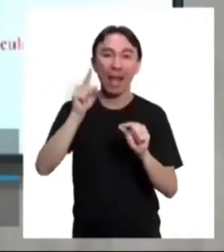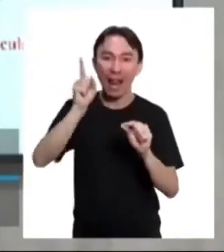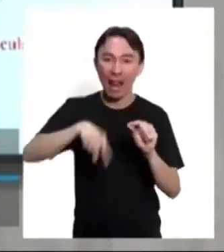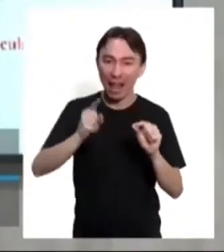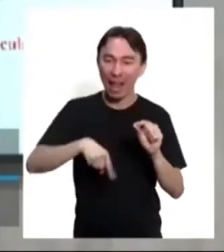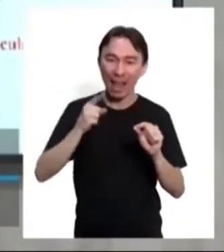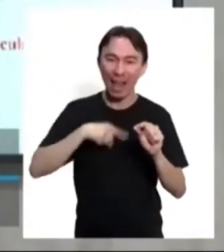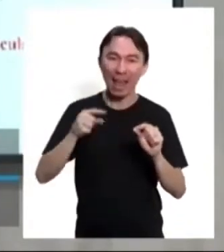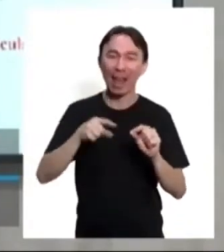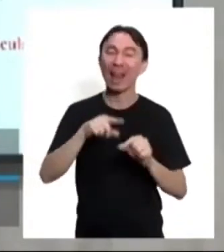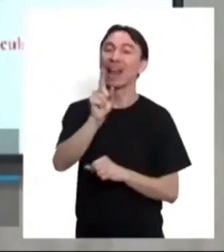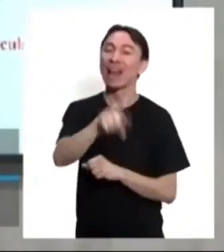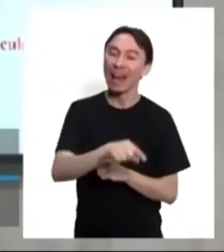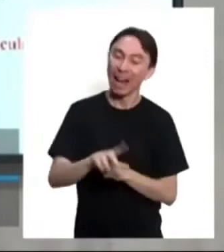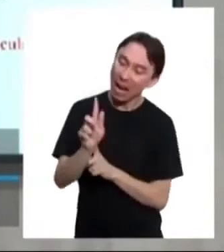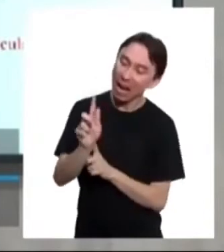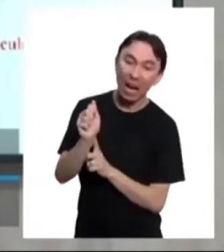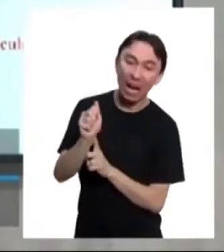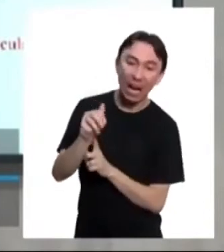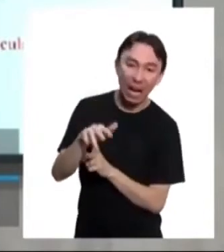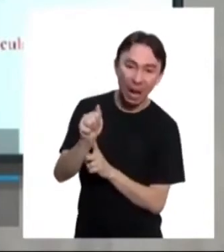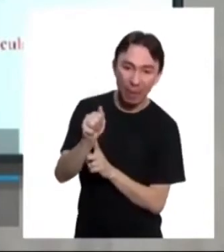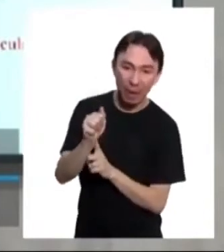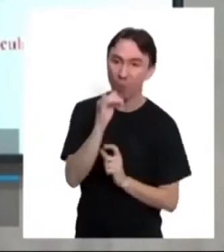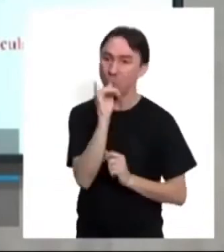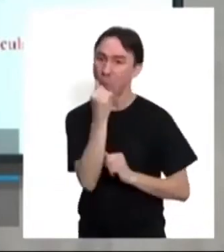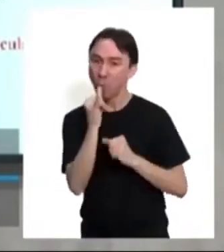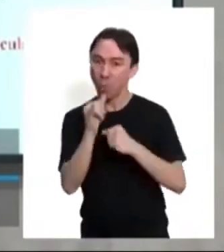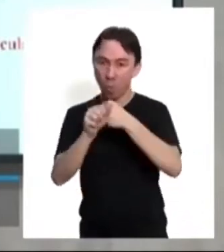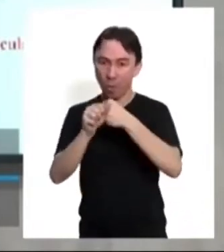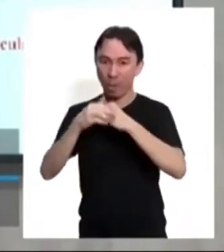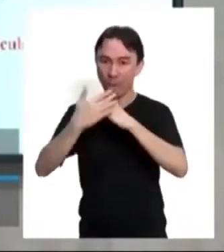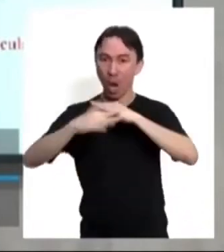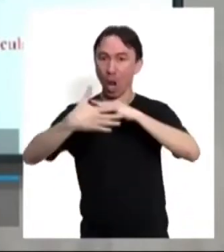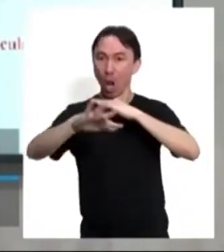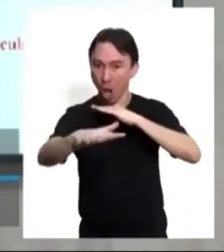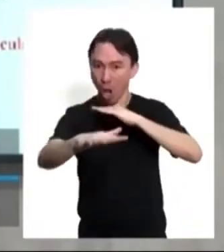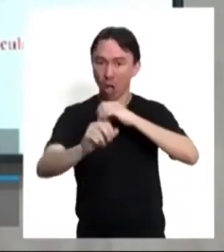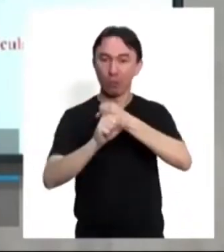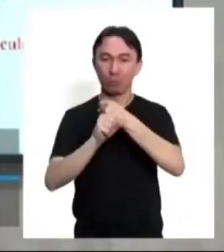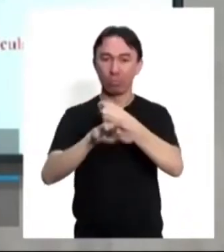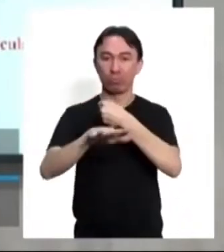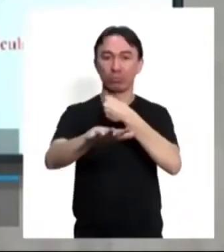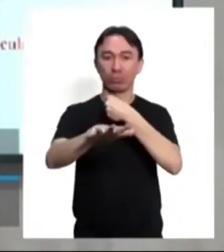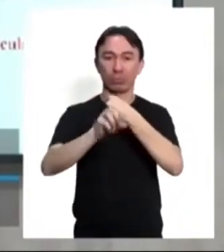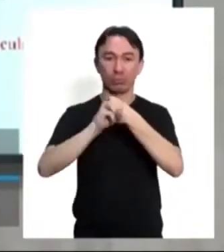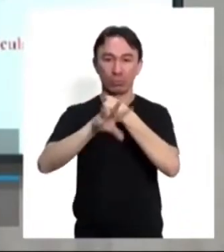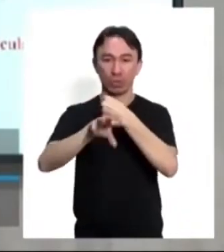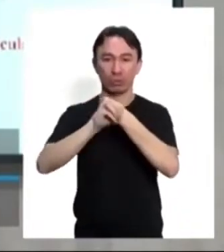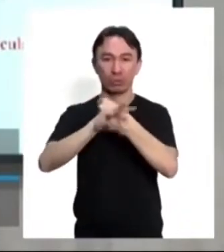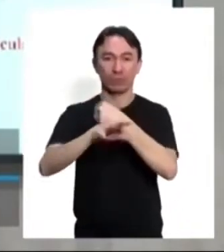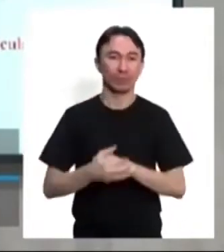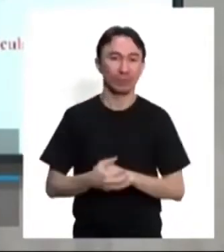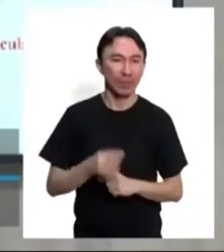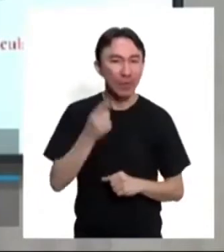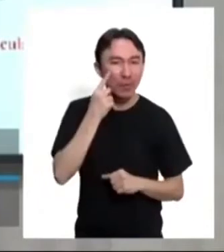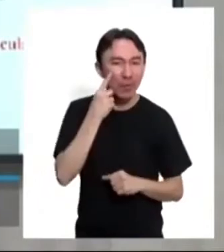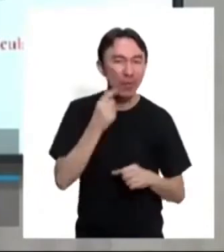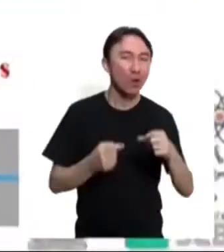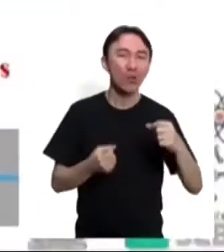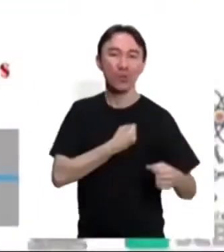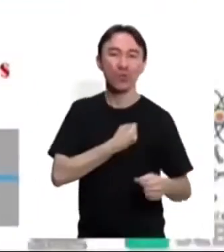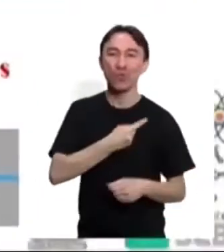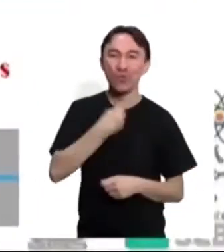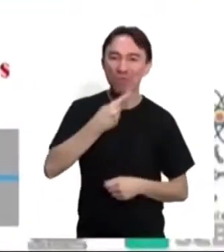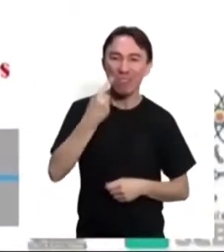onda eletromagnética gama. Observem que nós colocamos ali que a número 1 nem atravessa uma folha de